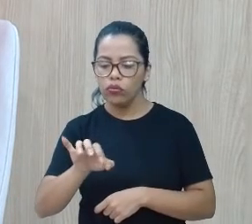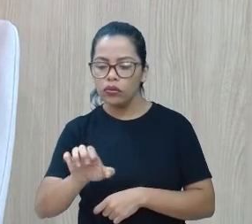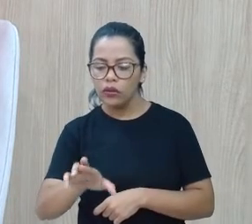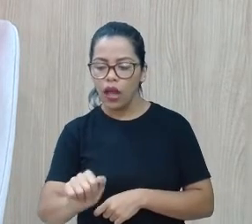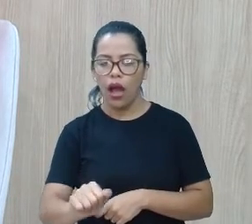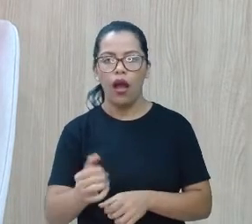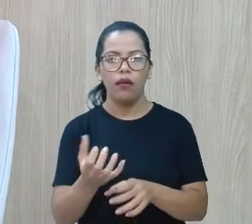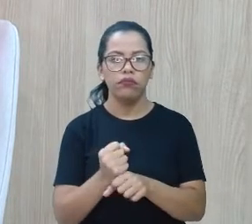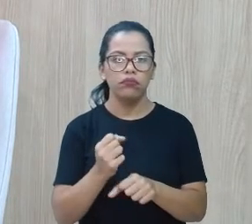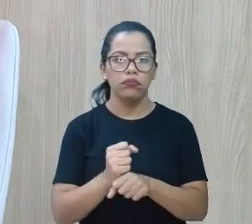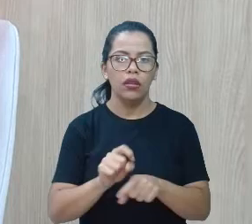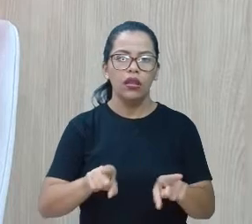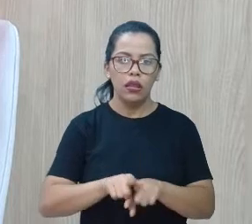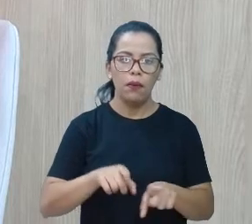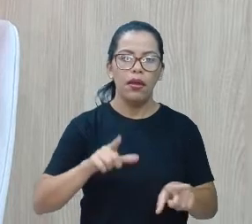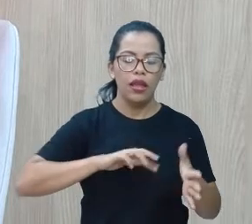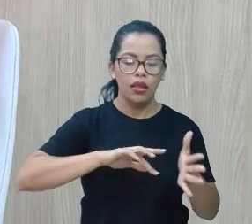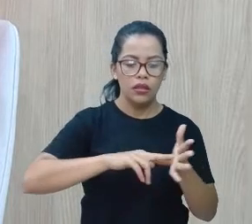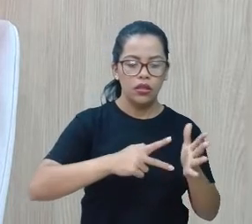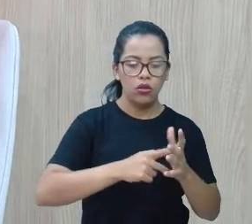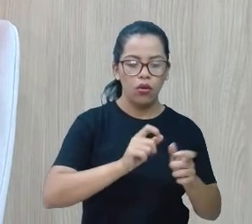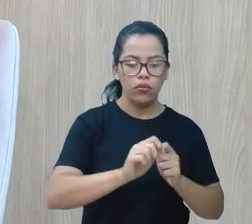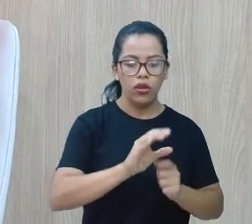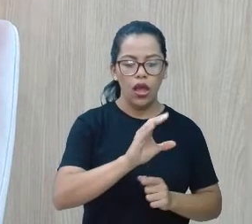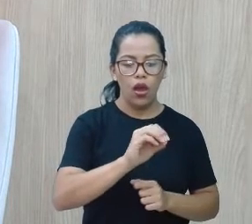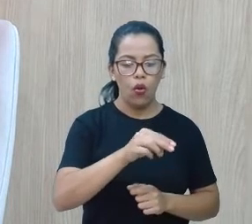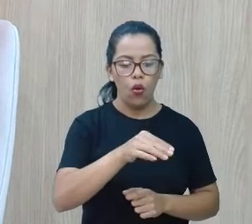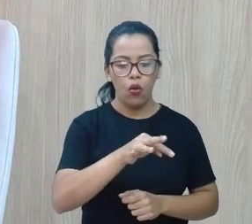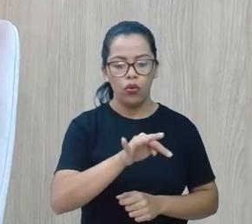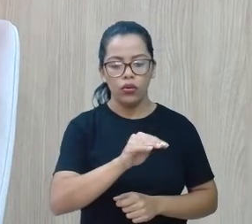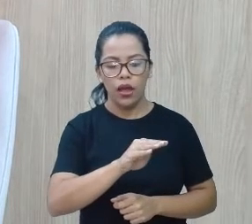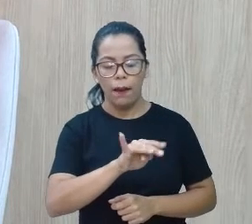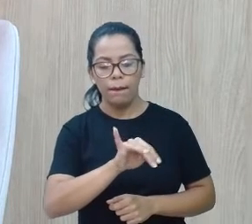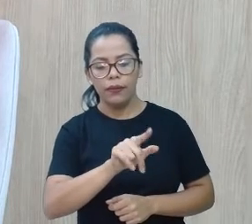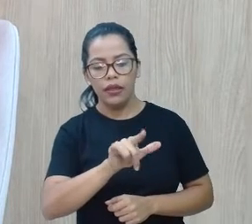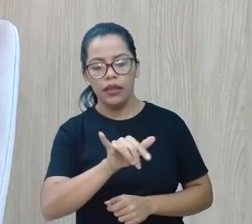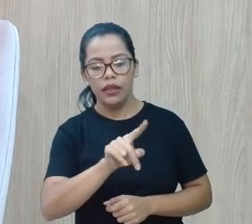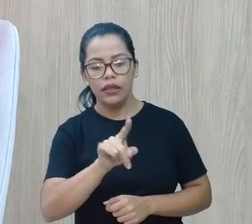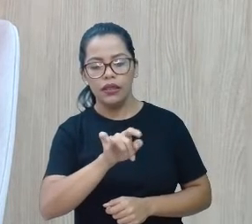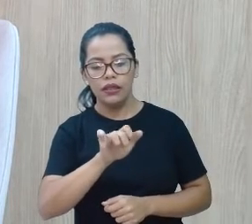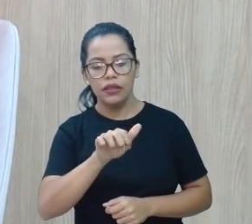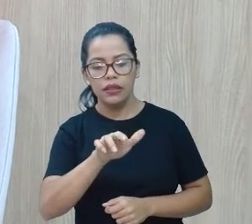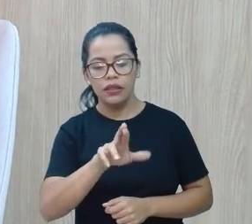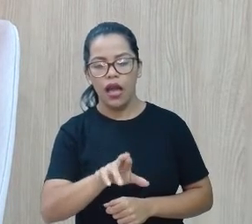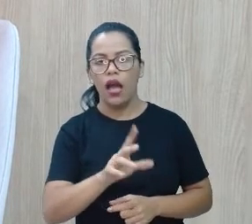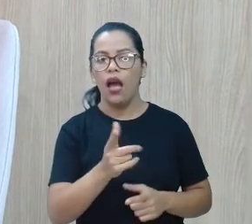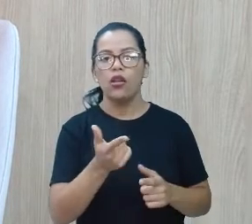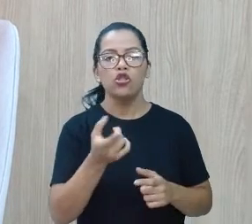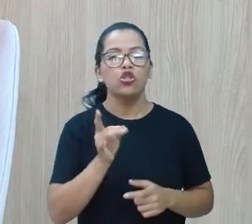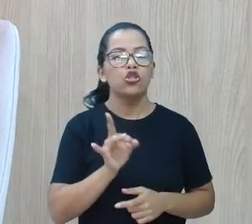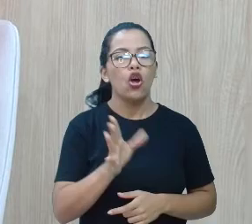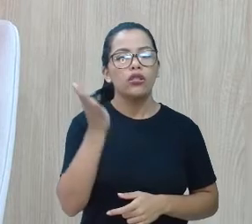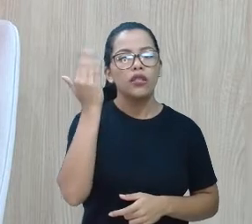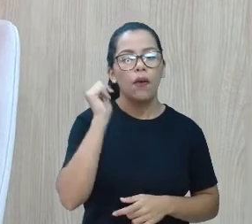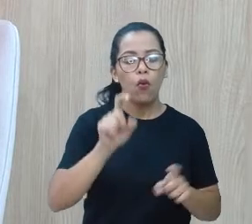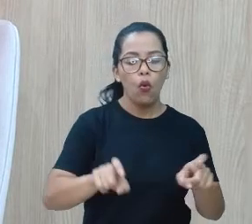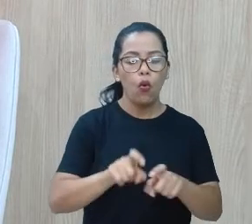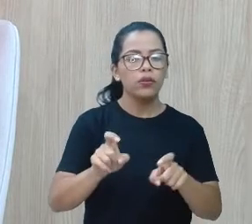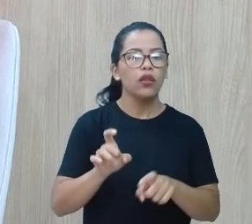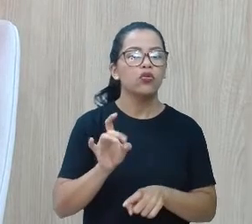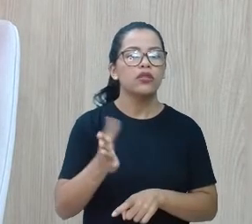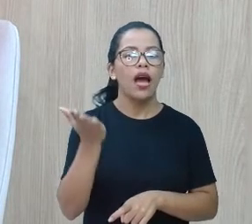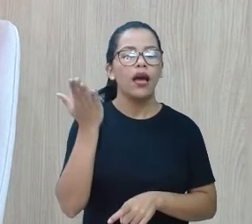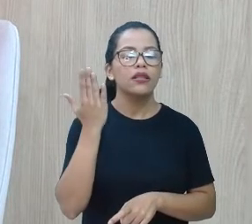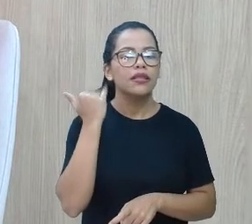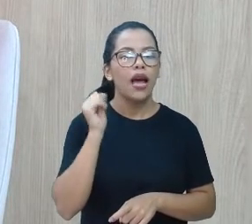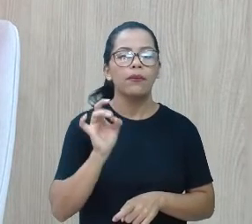também está ligada ao sinônimo de contabilizar, por isso que vem computador. Então a única coisa que o computador sabe contar. E o